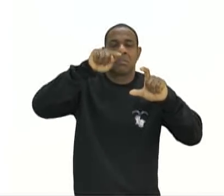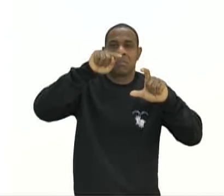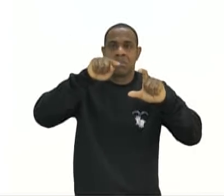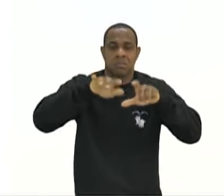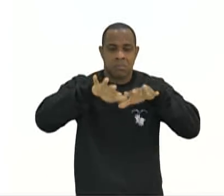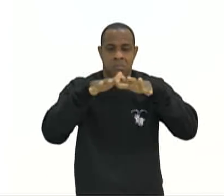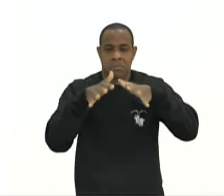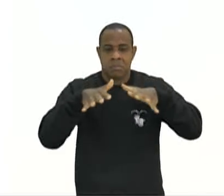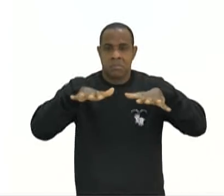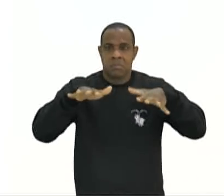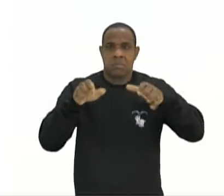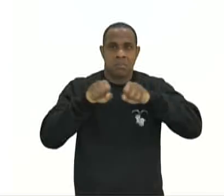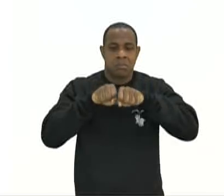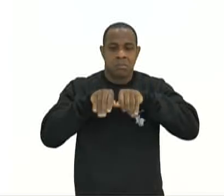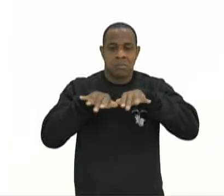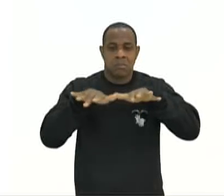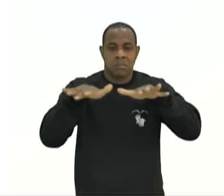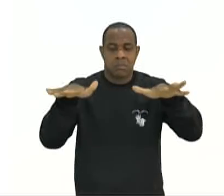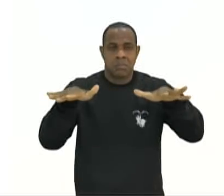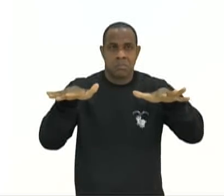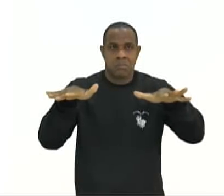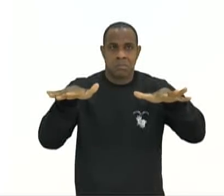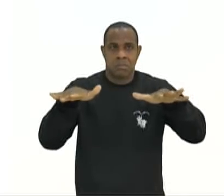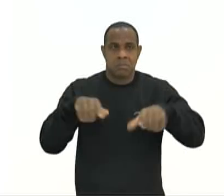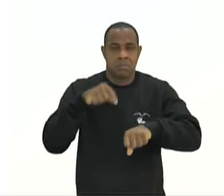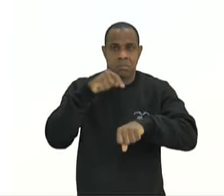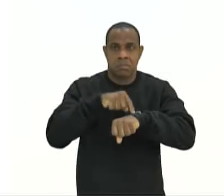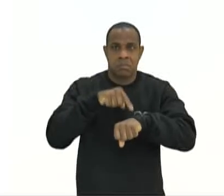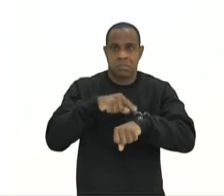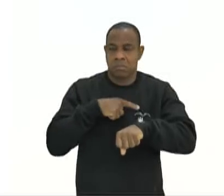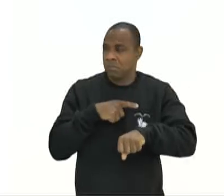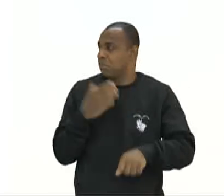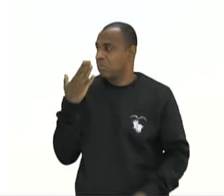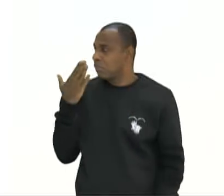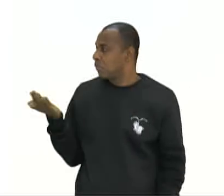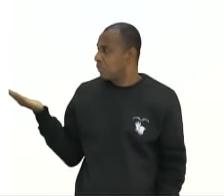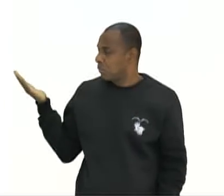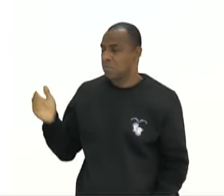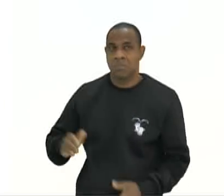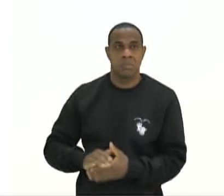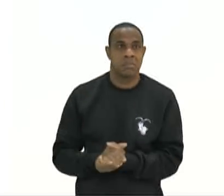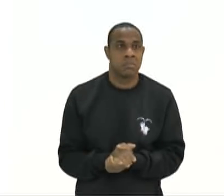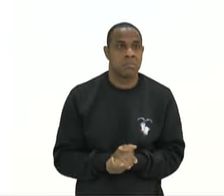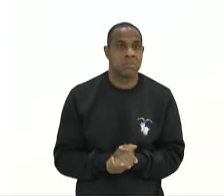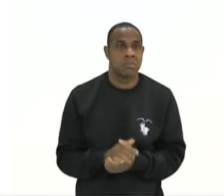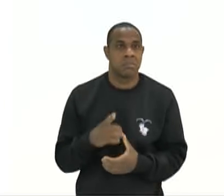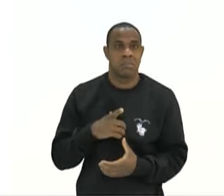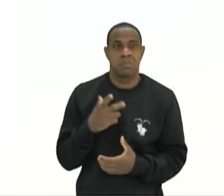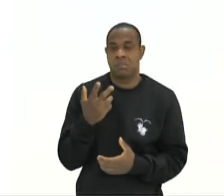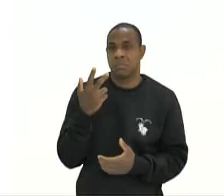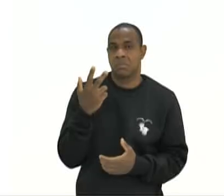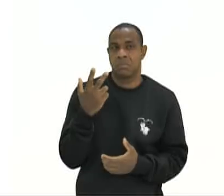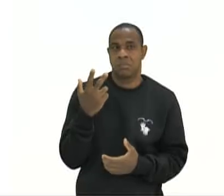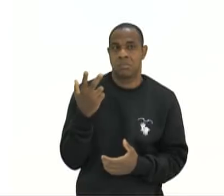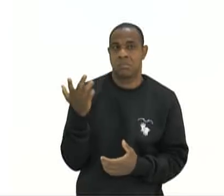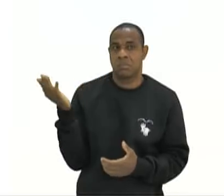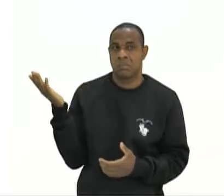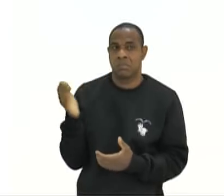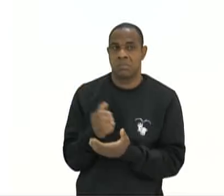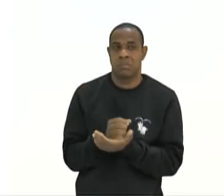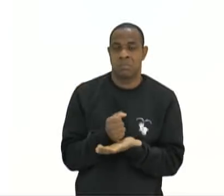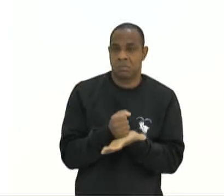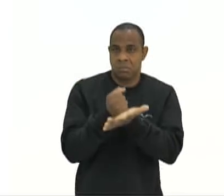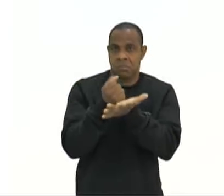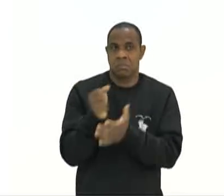que se propaga em um determinado instante de tempo. Bom, temos a imagem que vai dar um suporte e aqui eu quis deixar um pouco mais detalhado